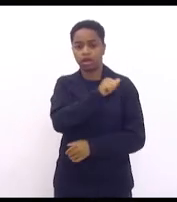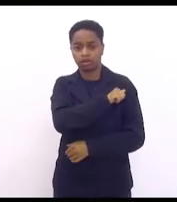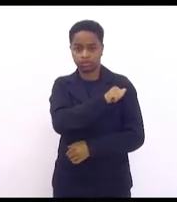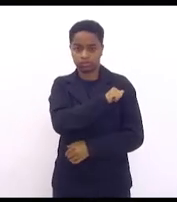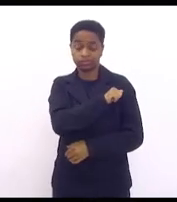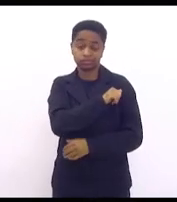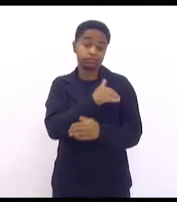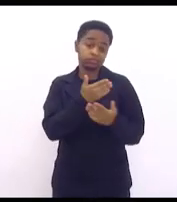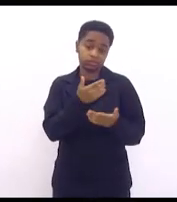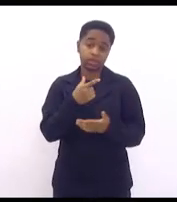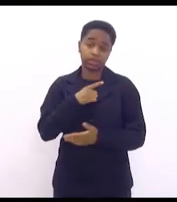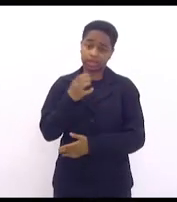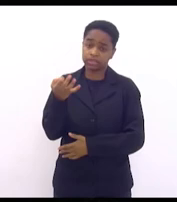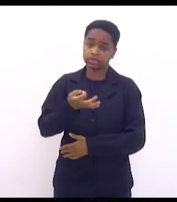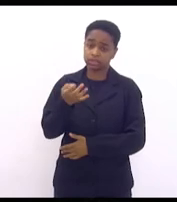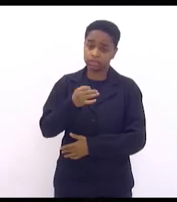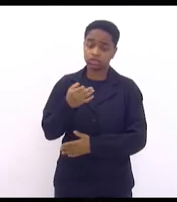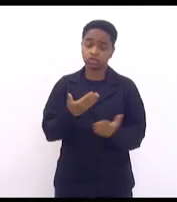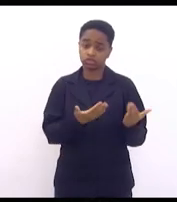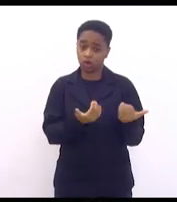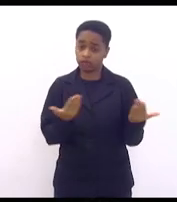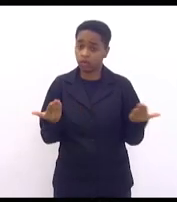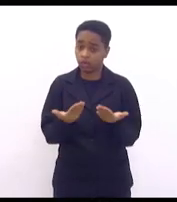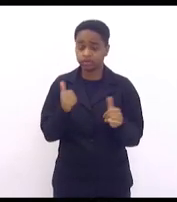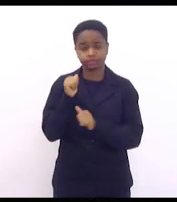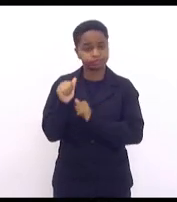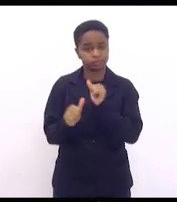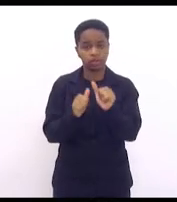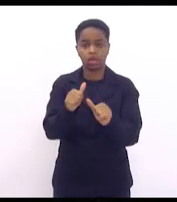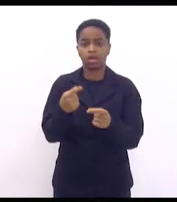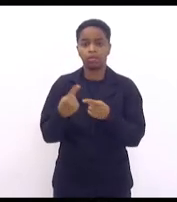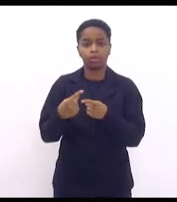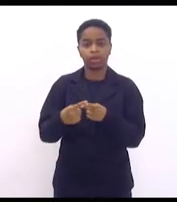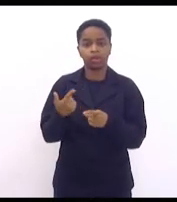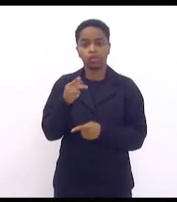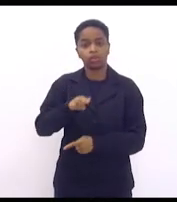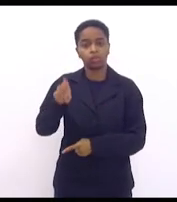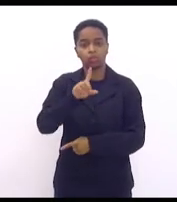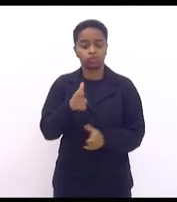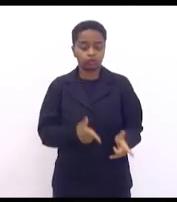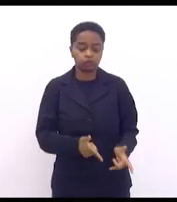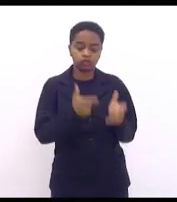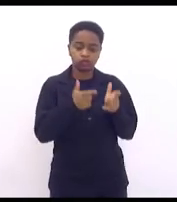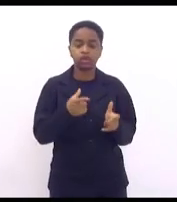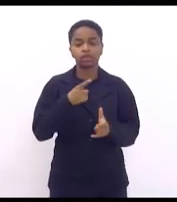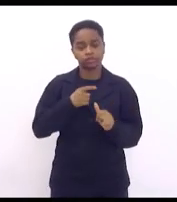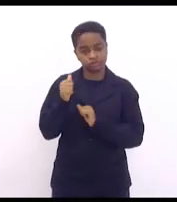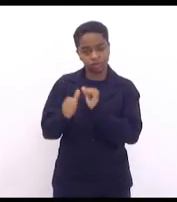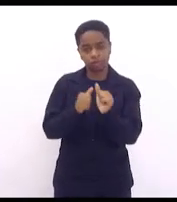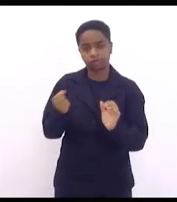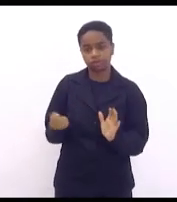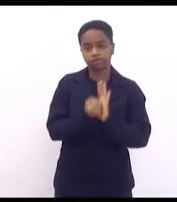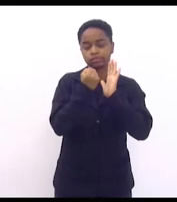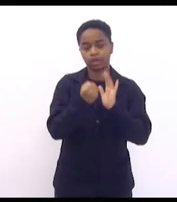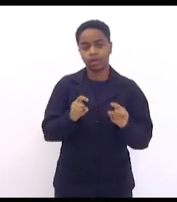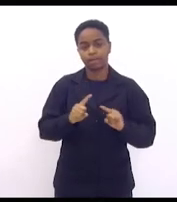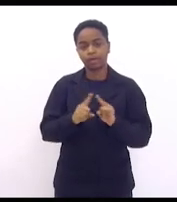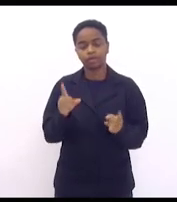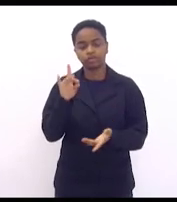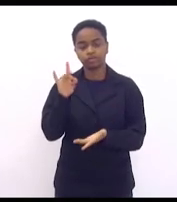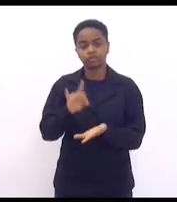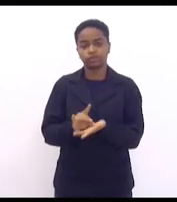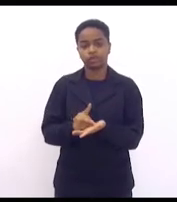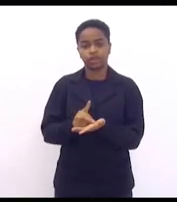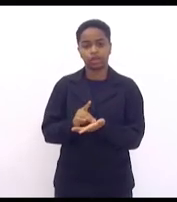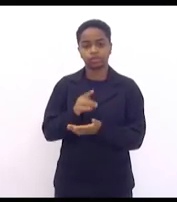a realidade dos nossos jovens hoje não seria de estar empunhando o fuzil, seria uma nova realidade. Mas o fato é que não